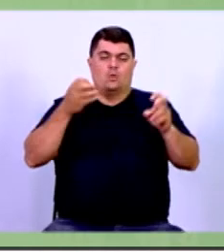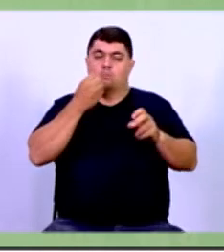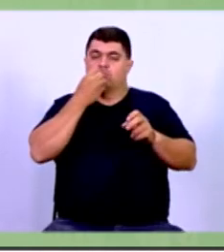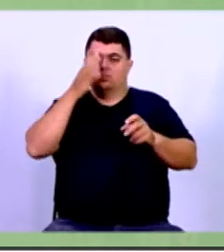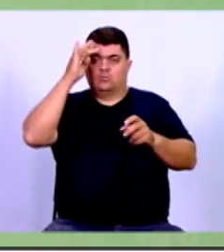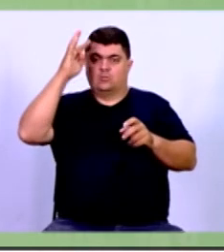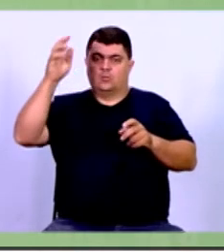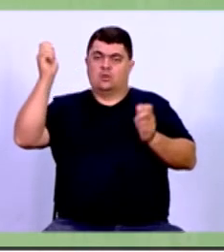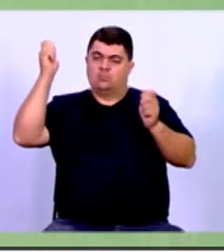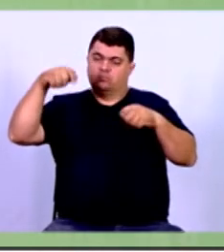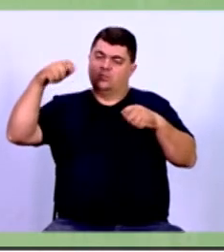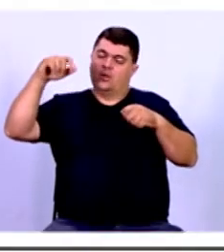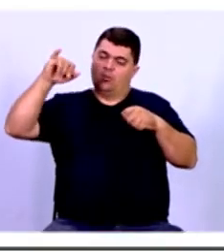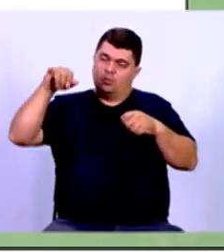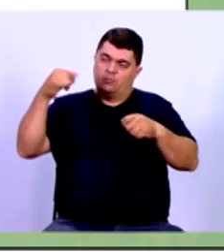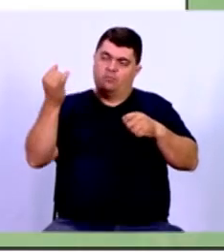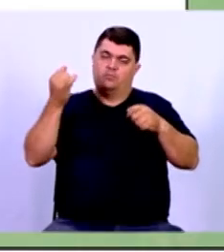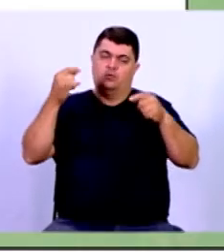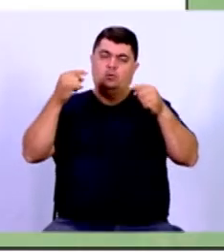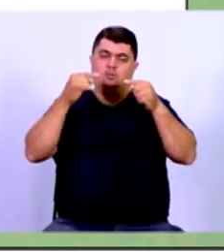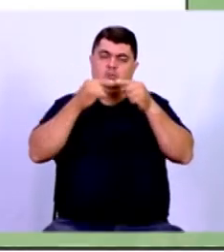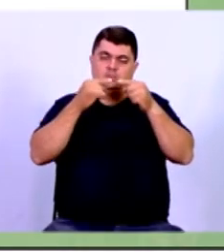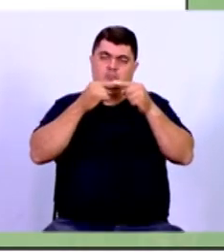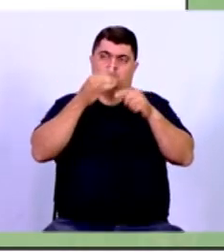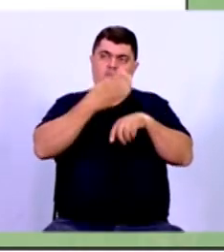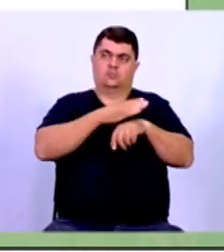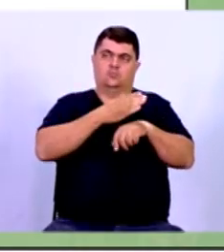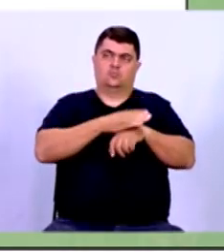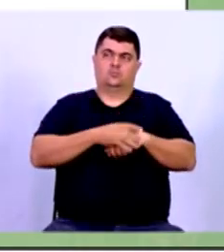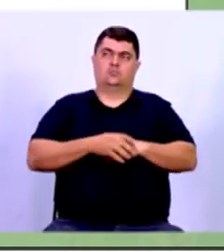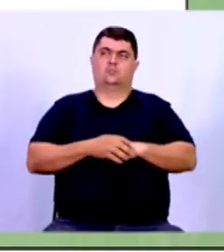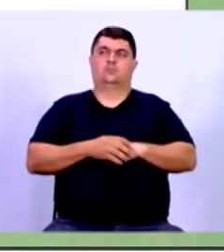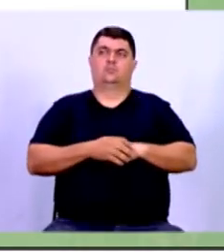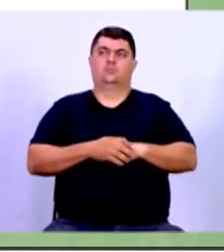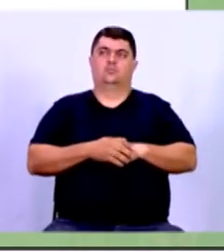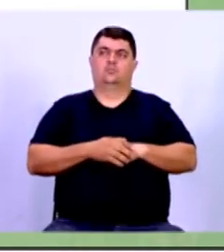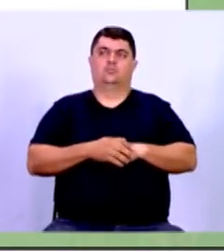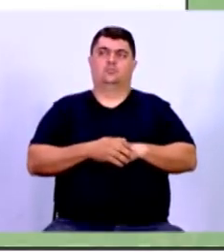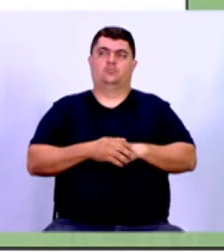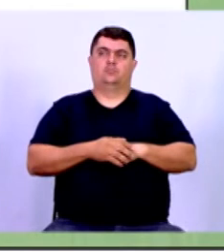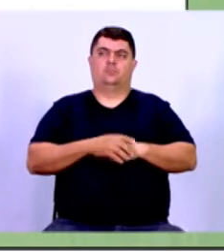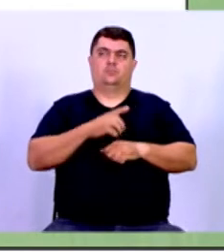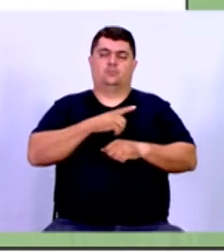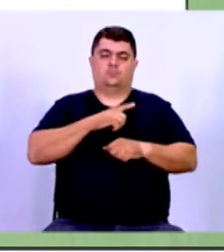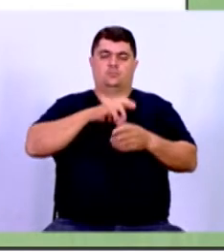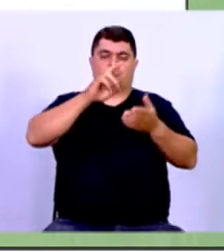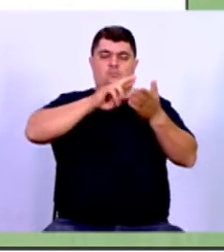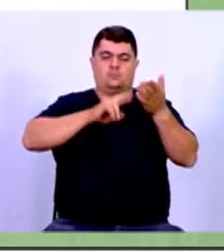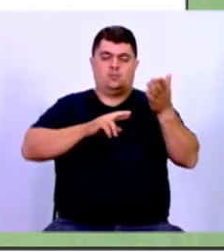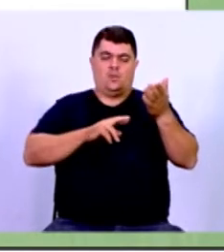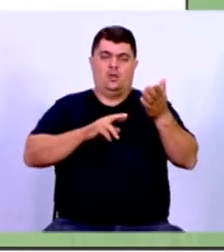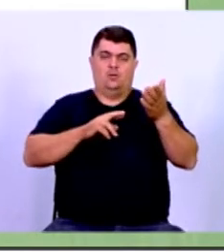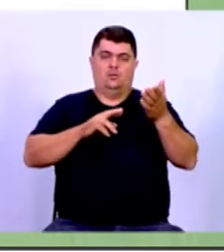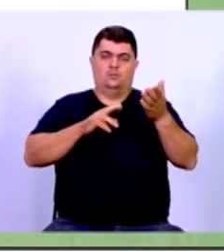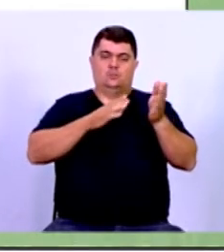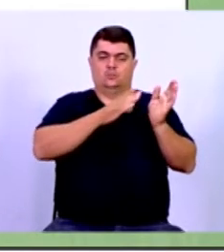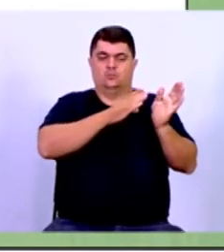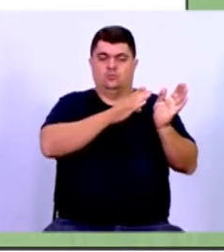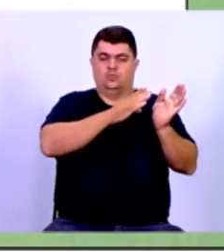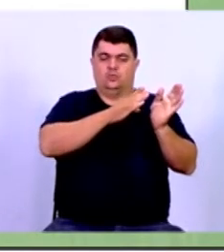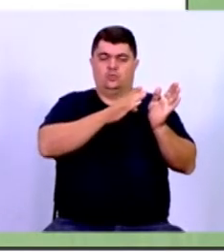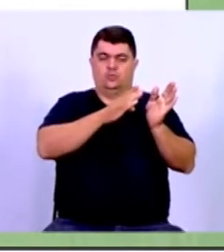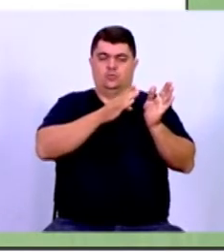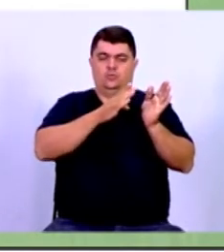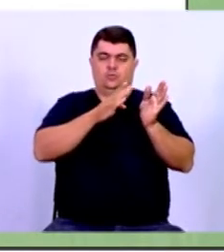teóricos utilizados estão sendo utilizados. Você vai ter um relatório parcial que deve ser apresentado durante